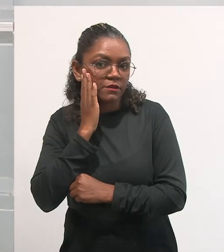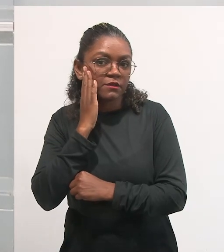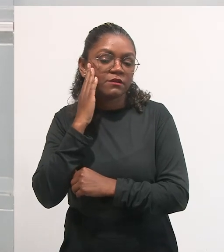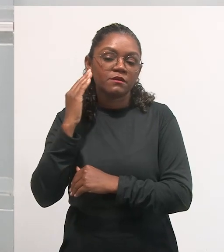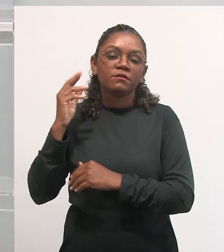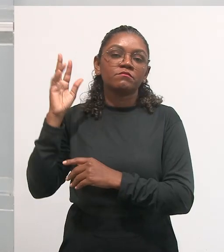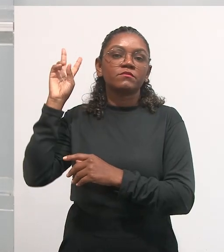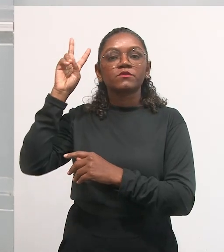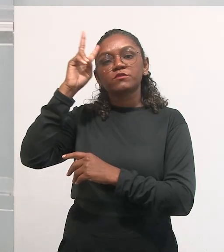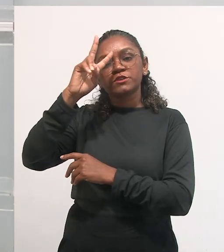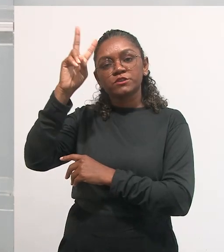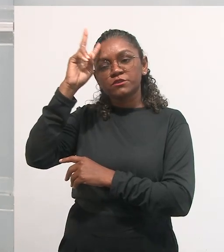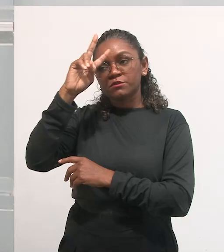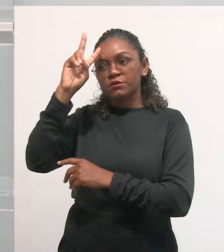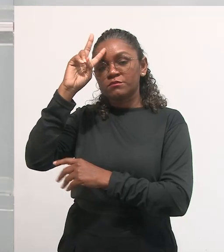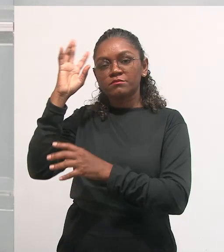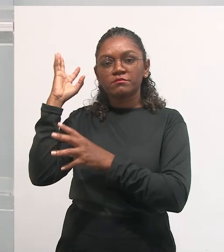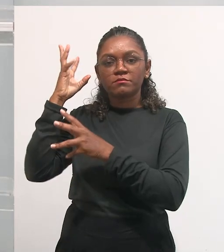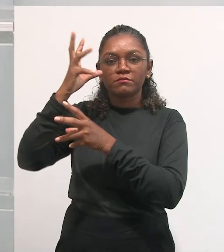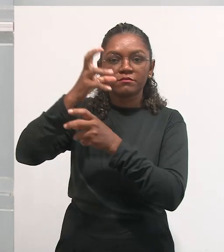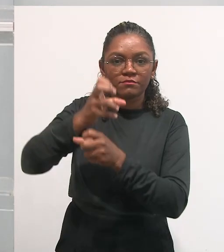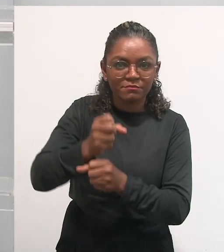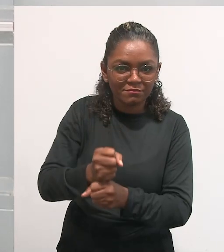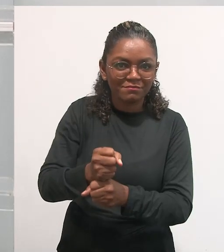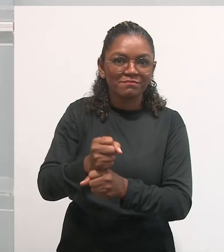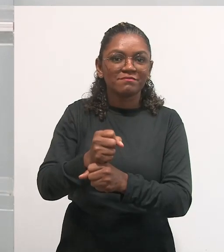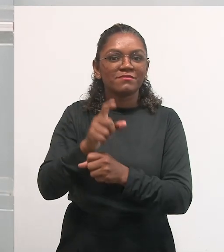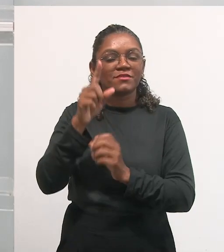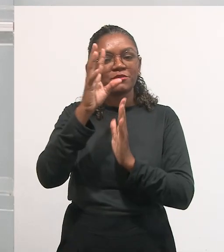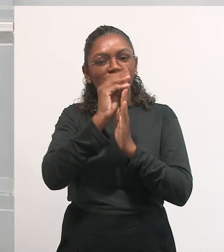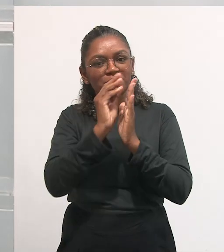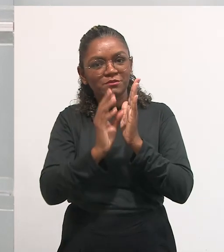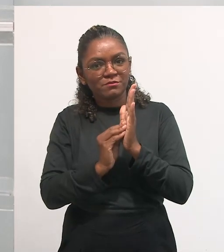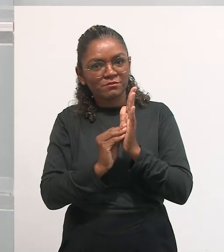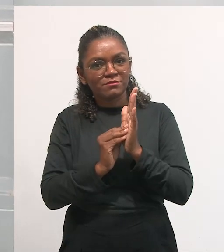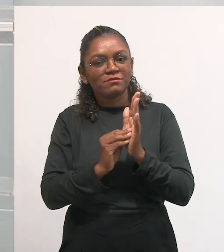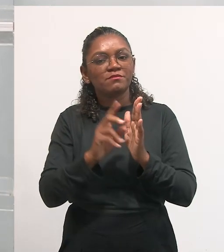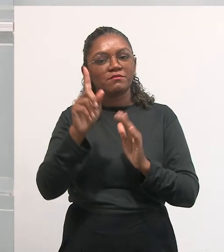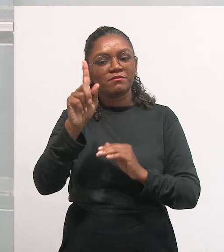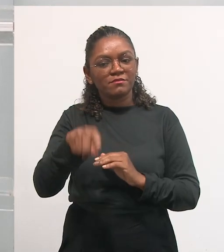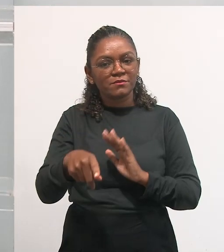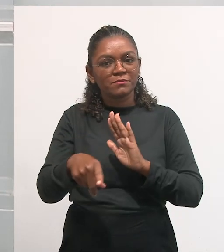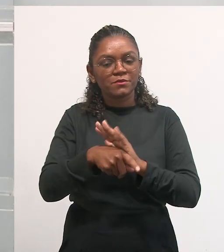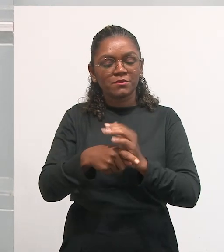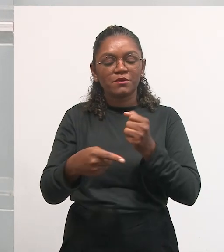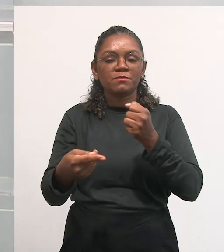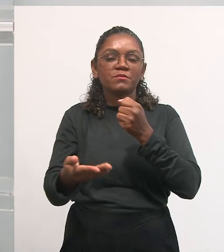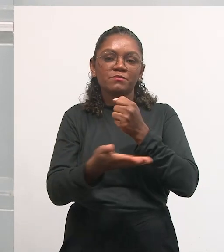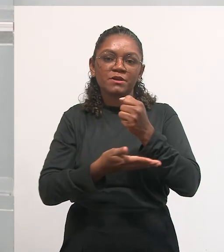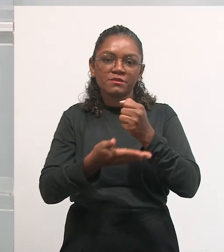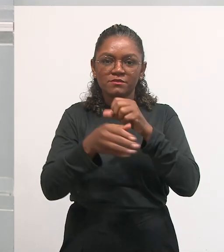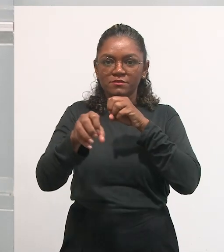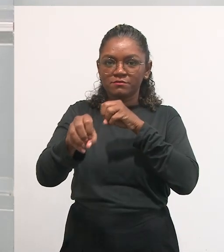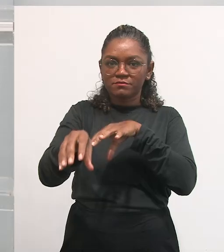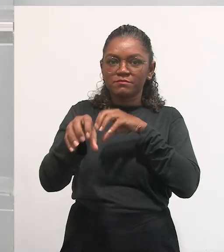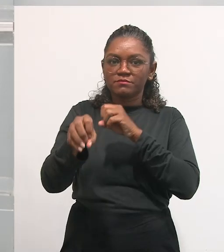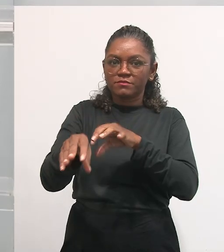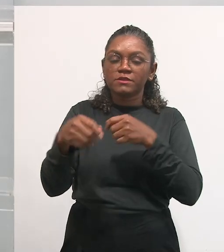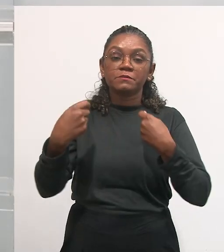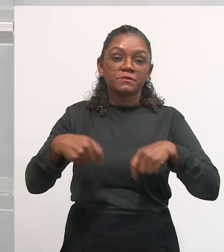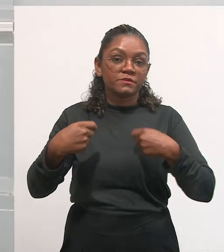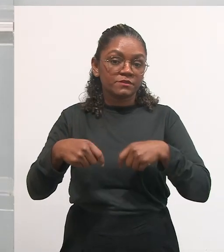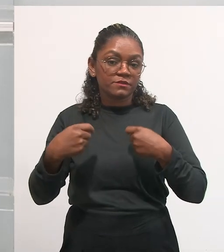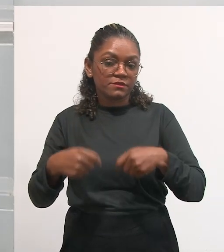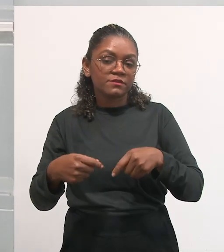historicamente Então esse é o rol de conteúdos que o ensino eh que a educação básica eh pode ter